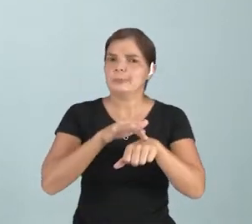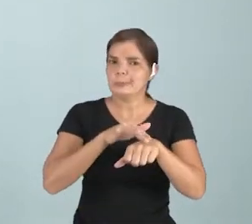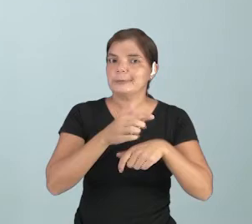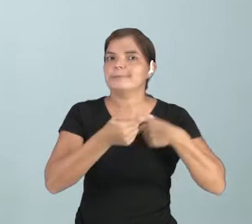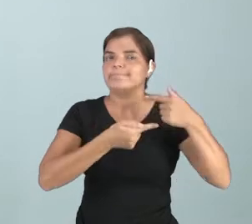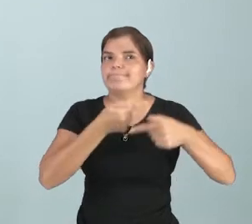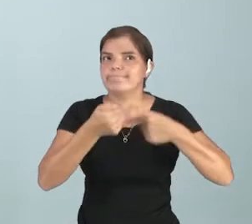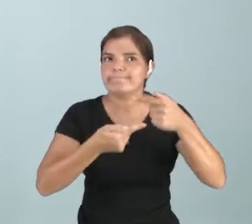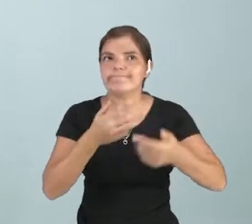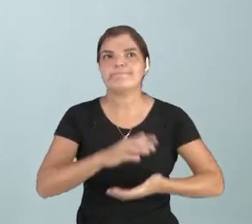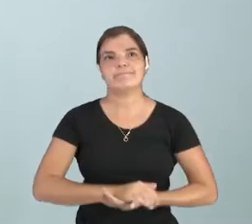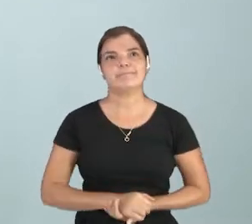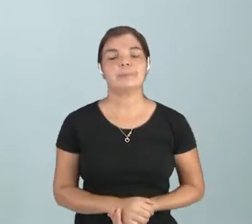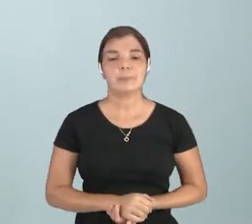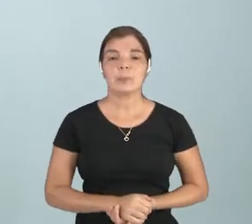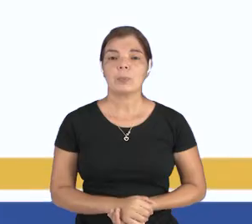hereditária.